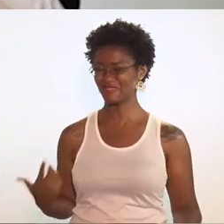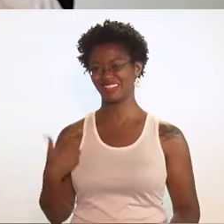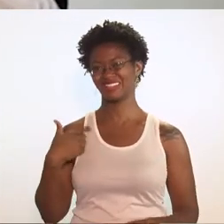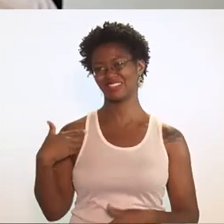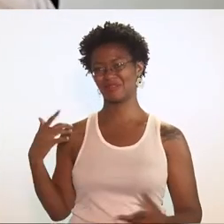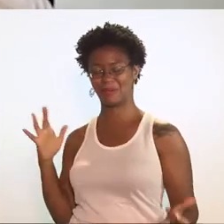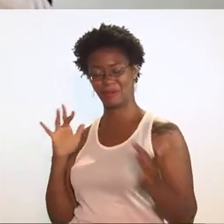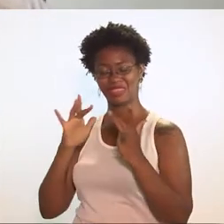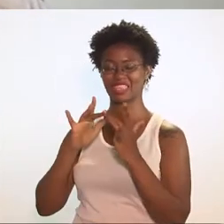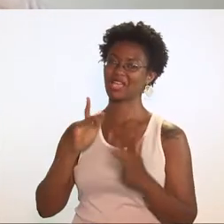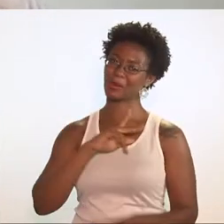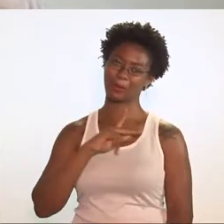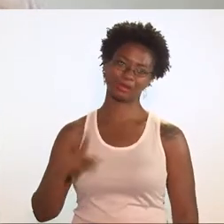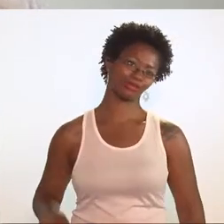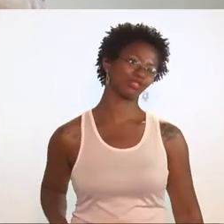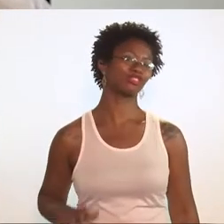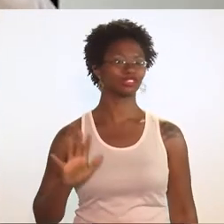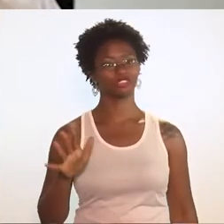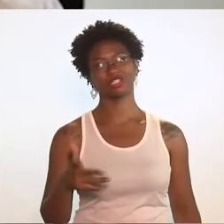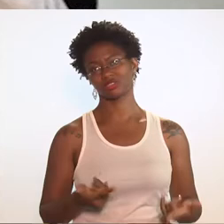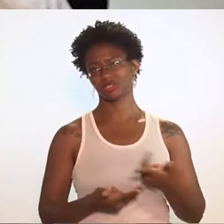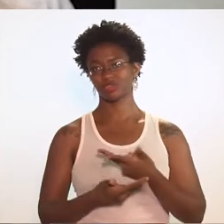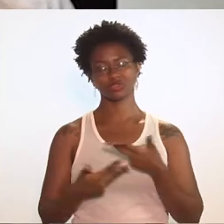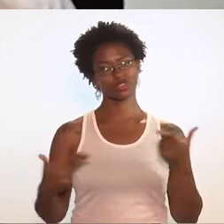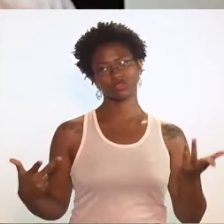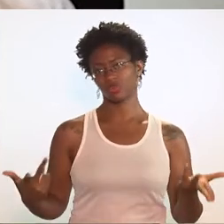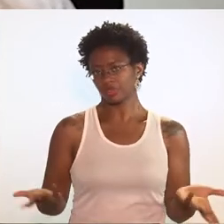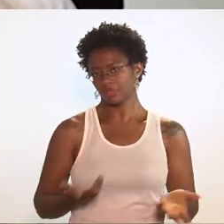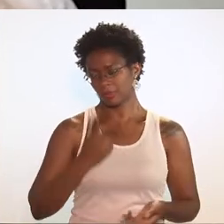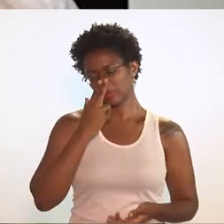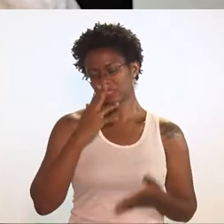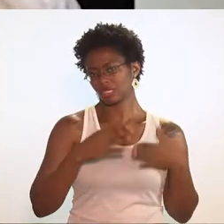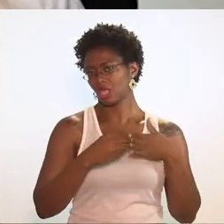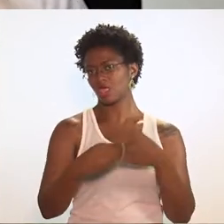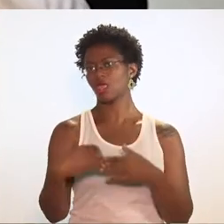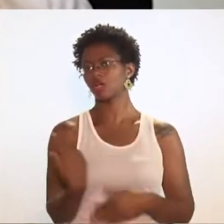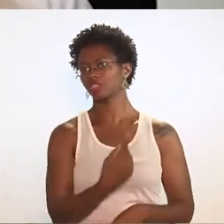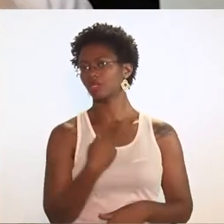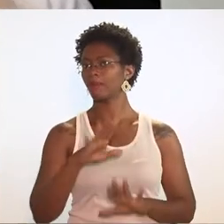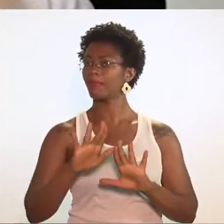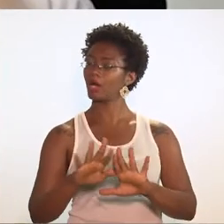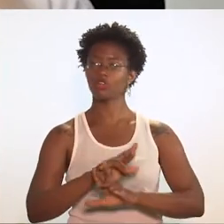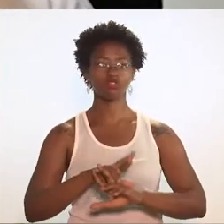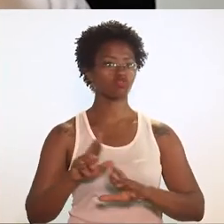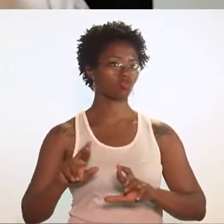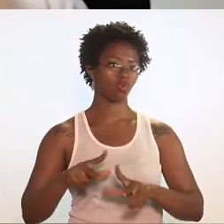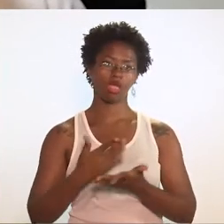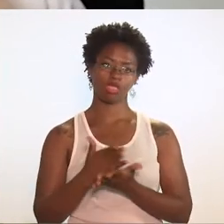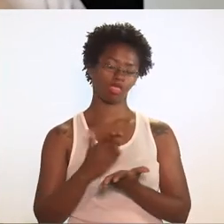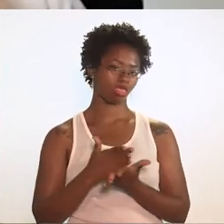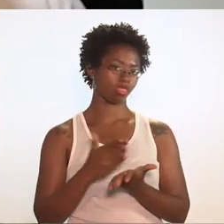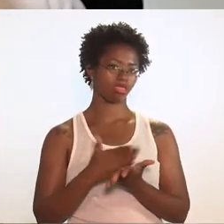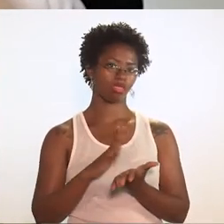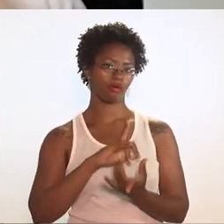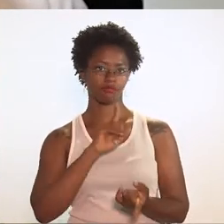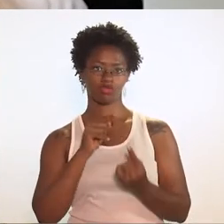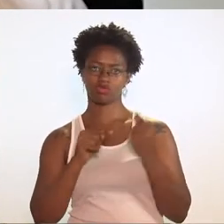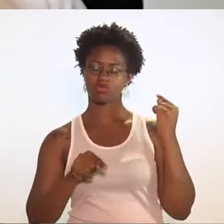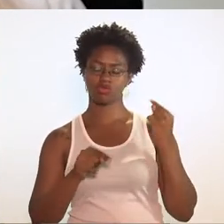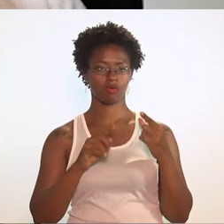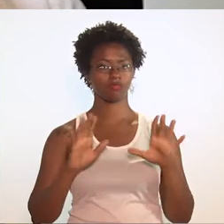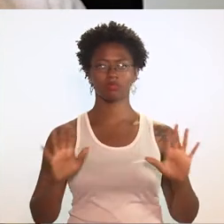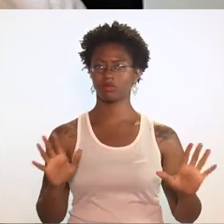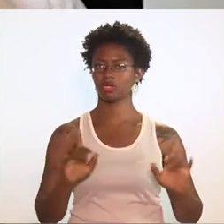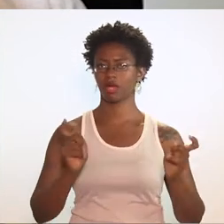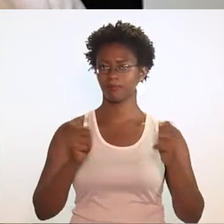cheguei por cima pelo presidente, né? São as coisas que realmente nos levam, mas isso não tem nada a ver